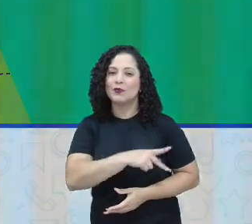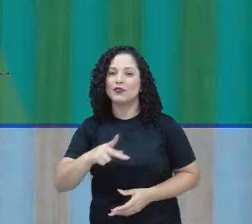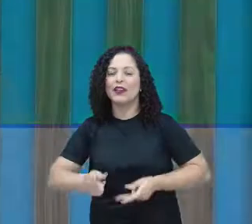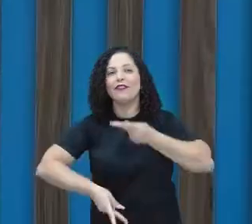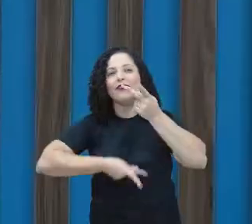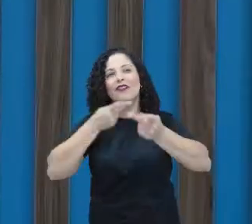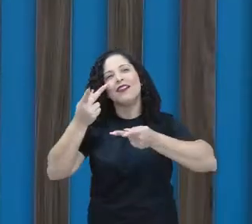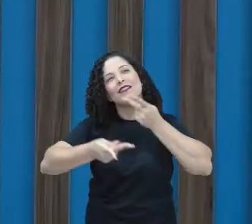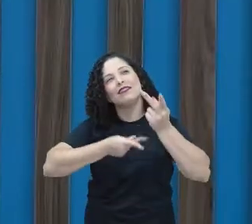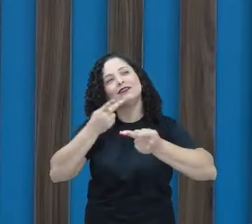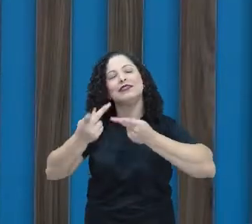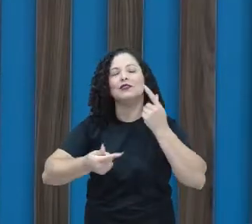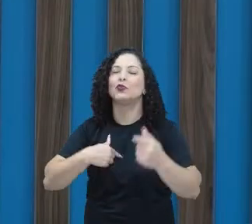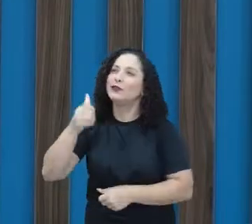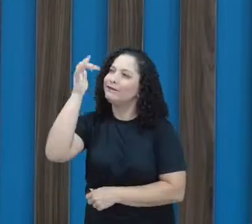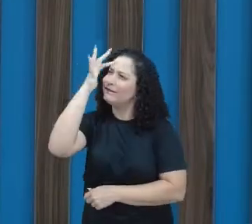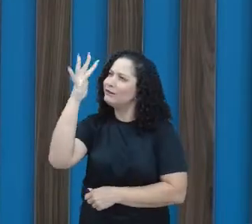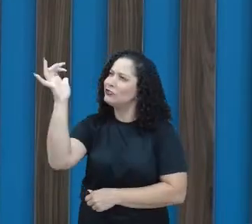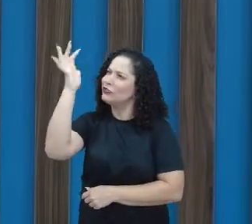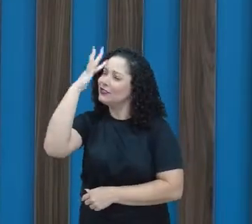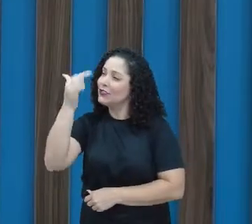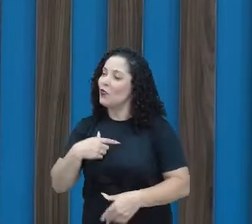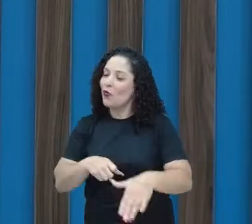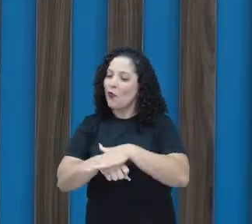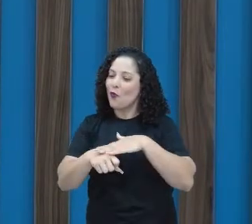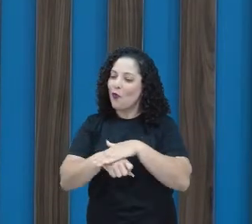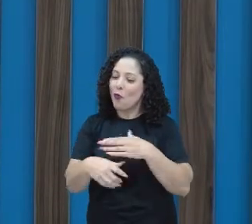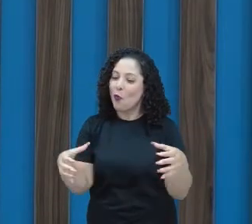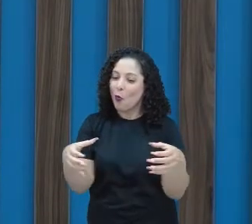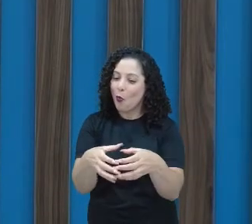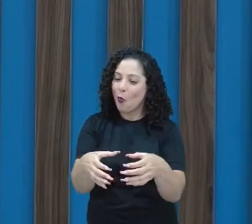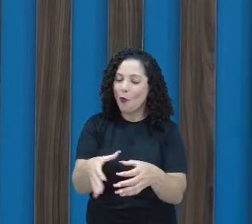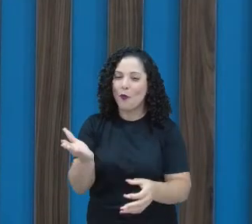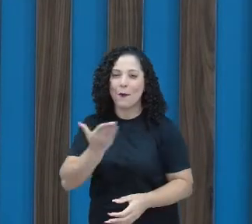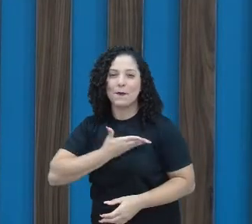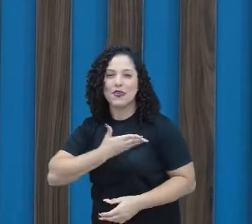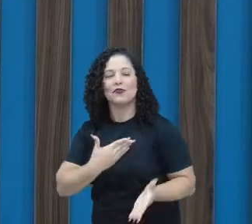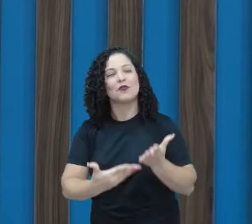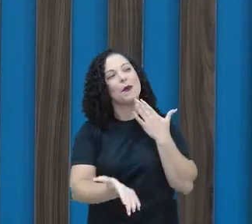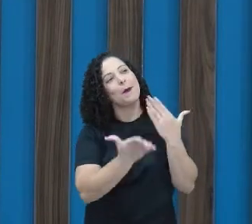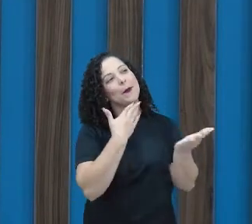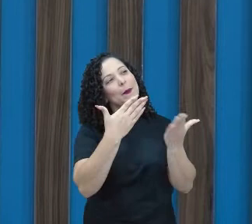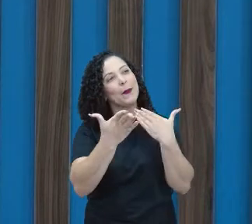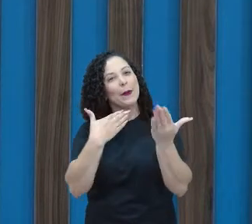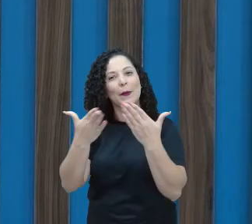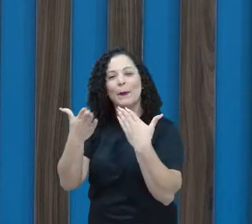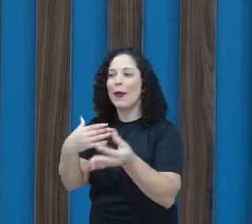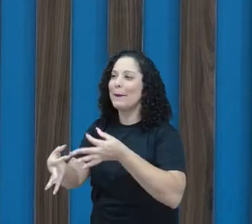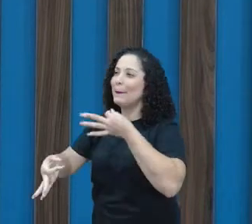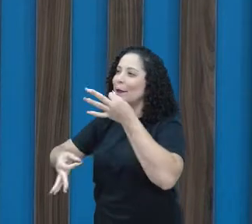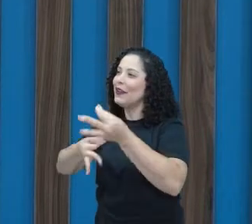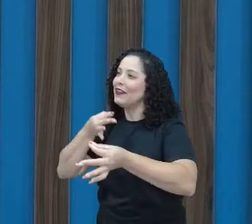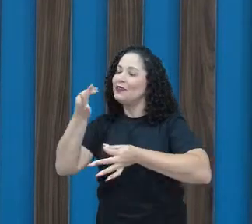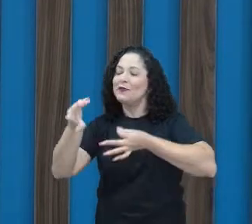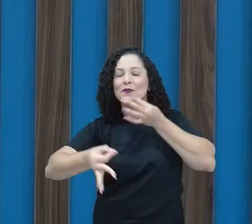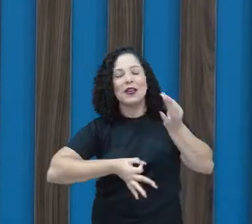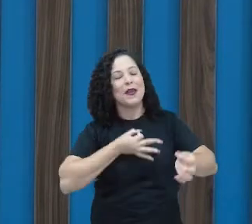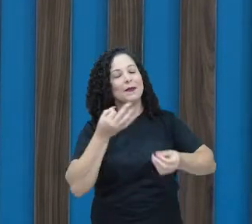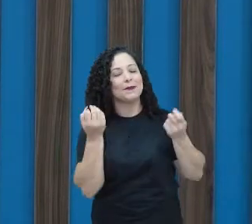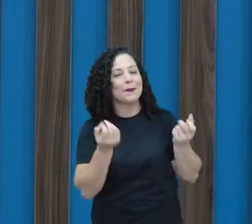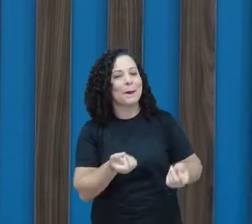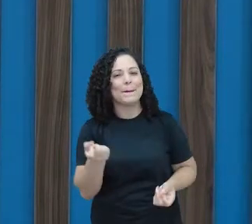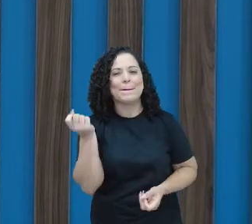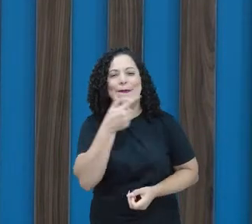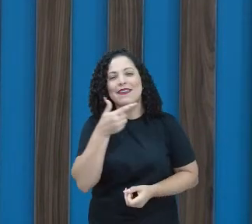estou imaginando eu numa roda de amigos, falando um monte de bobagem. Mas contando é isso. coisas, né? E